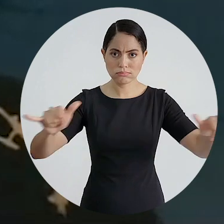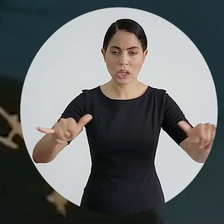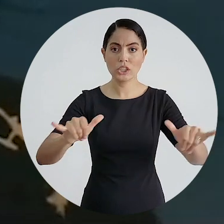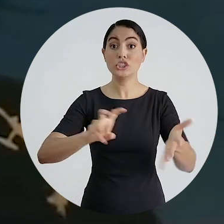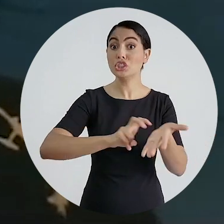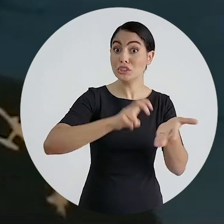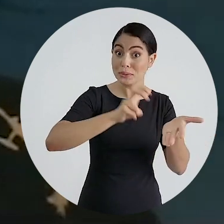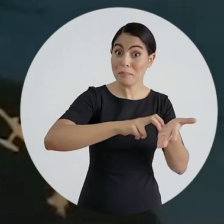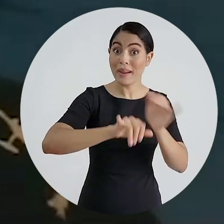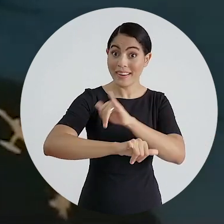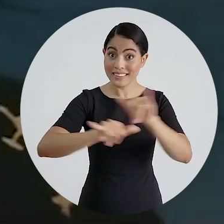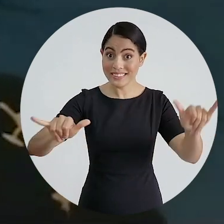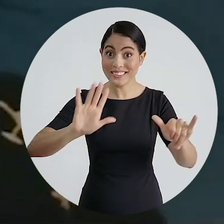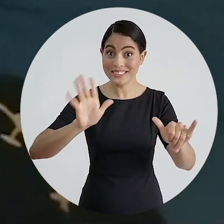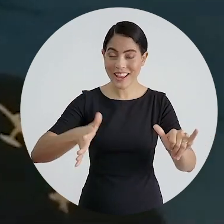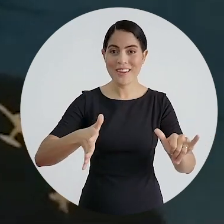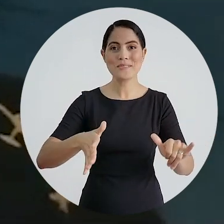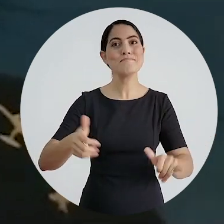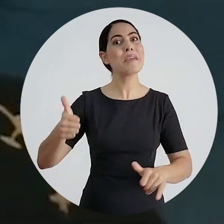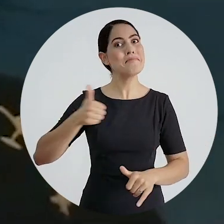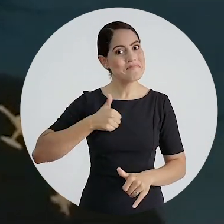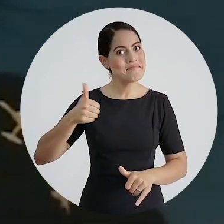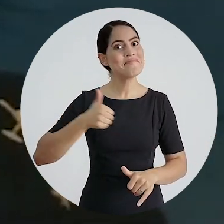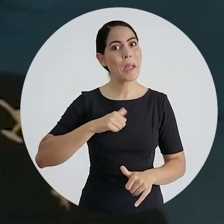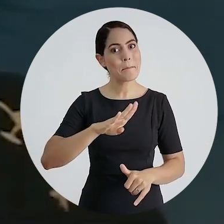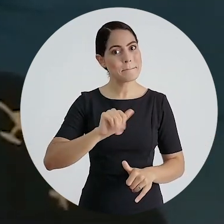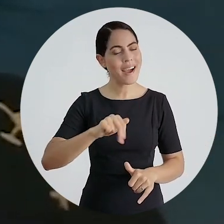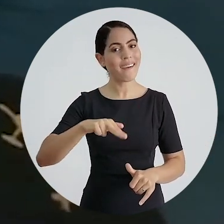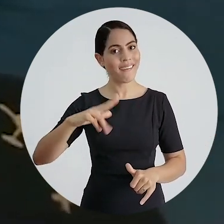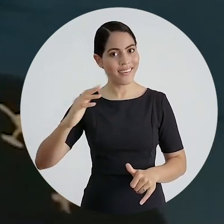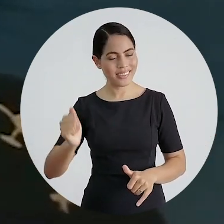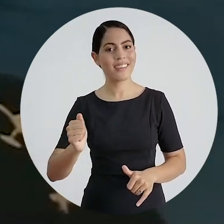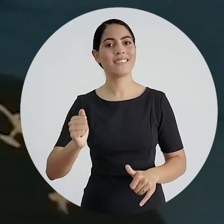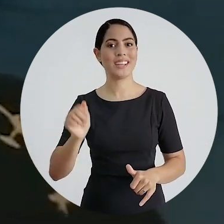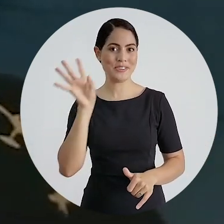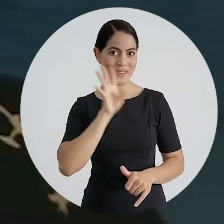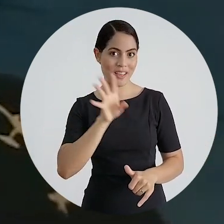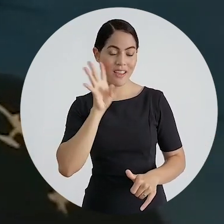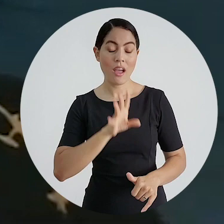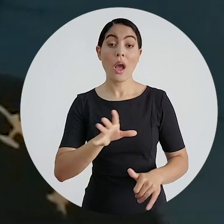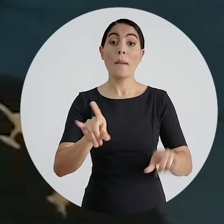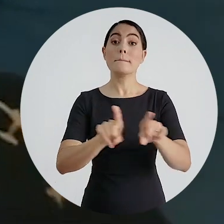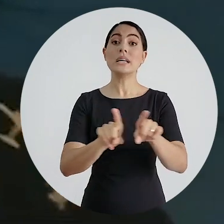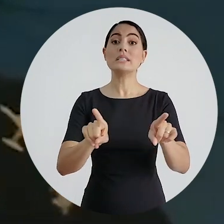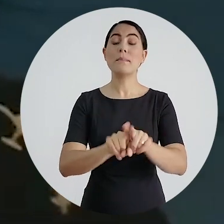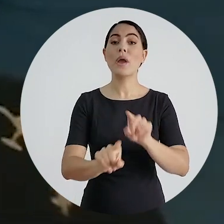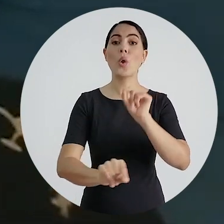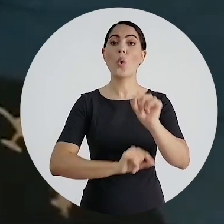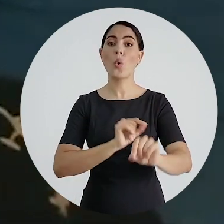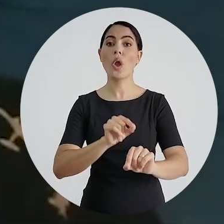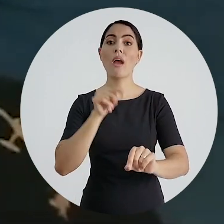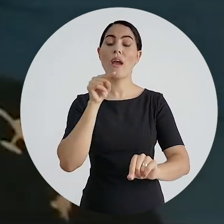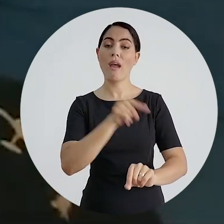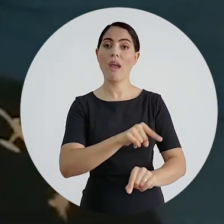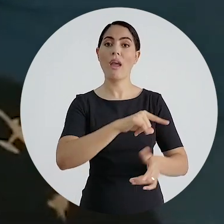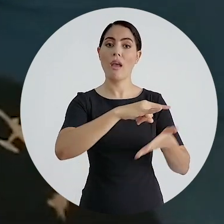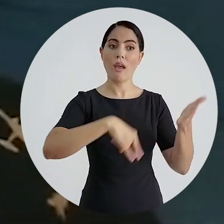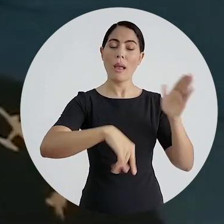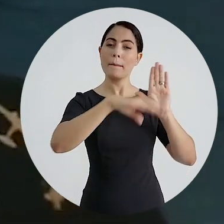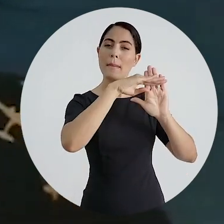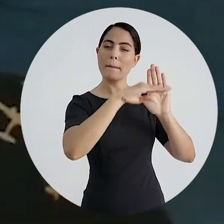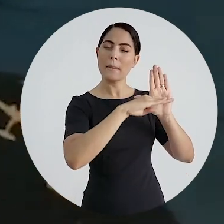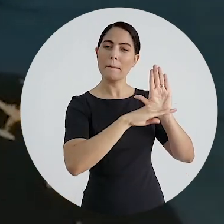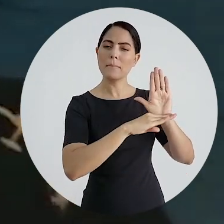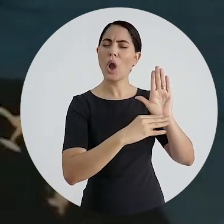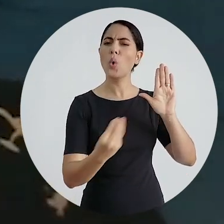fizemos esse lançamento pela manhã, foi muito bacana, porque os protocolos, eles são parâmetros de atuação das polícias, né?